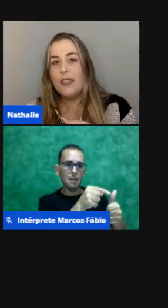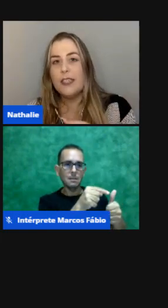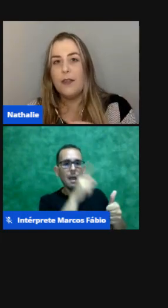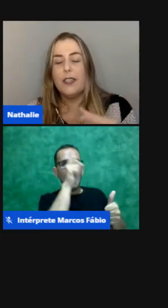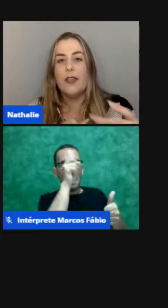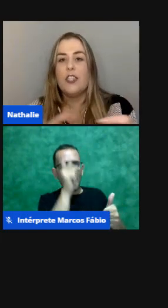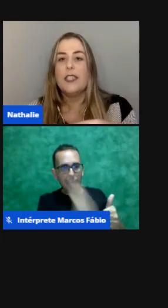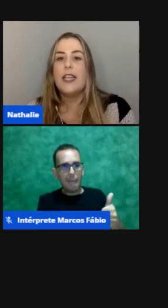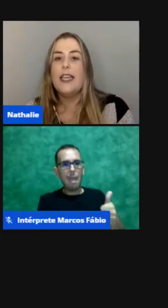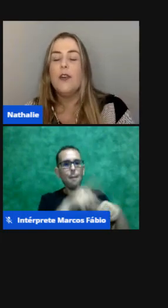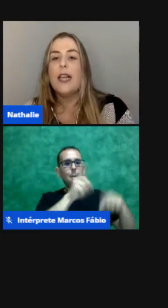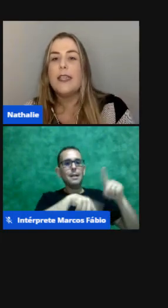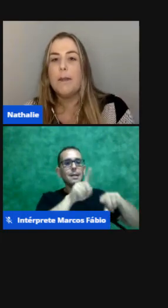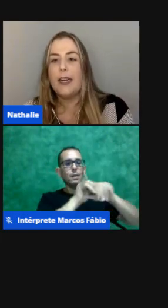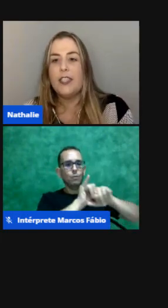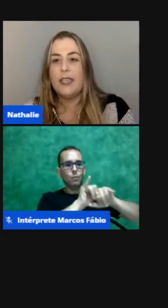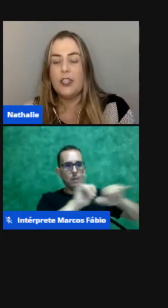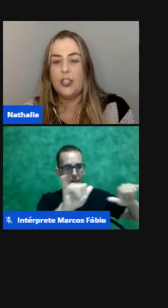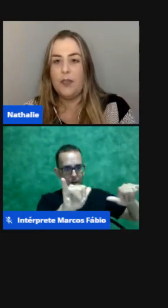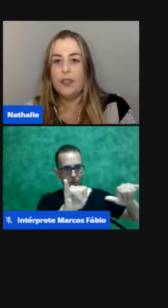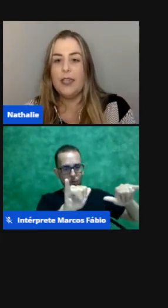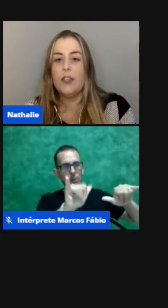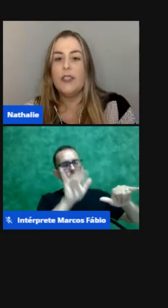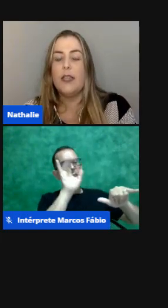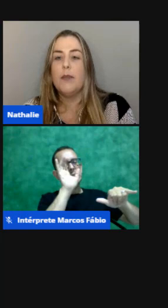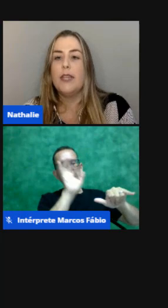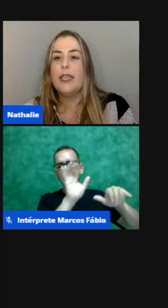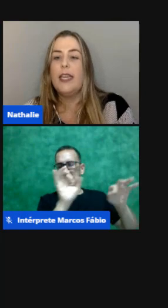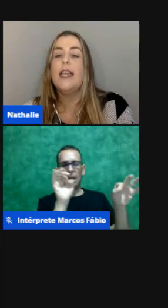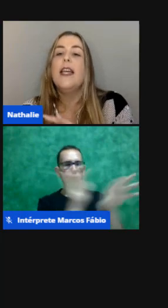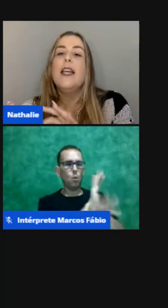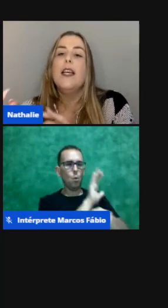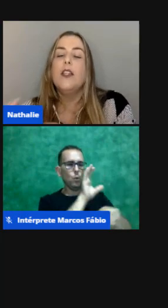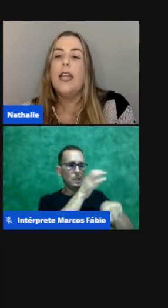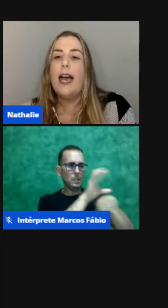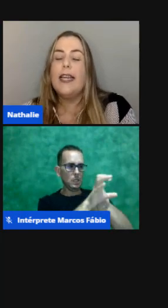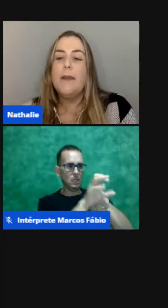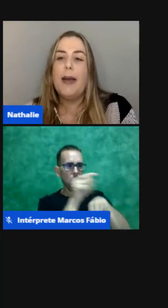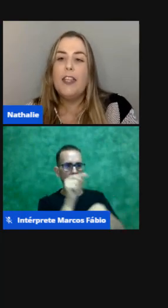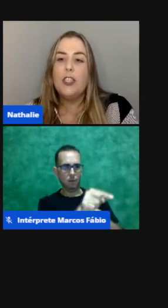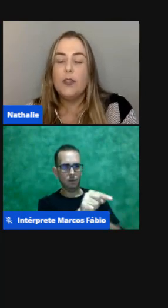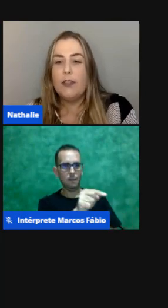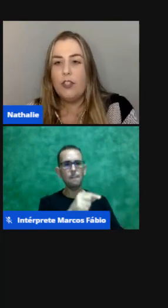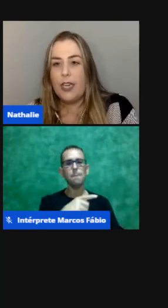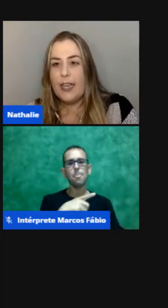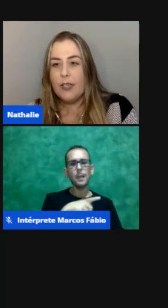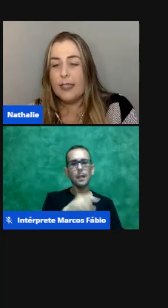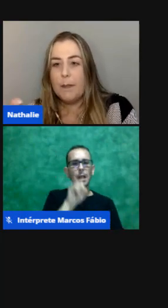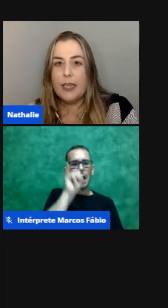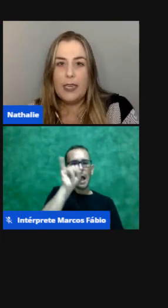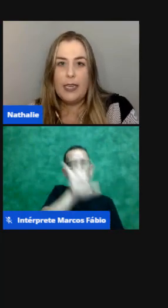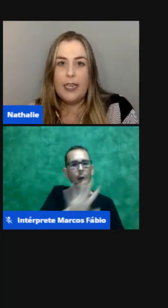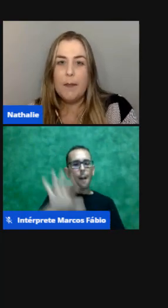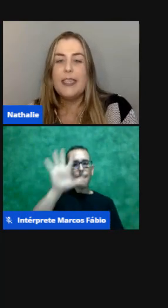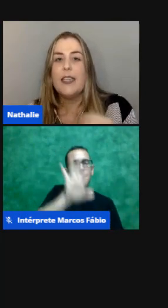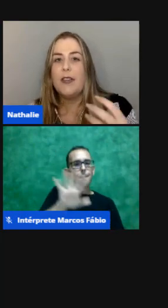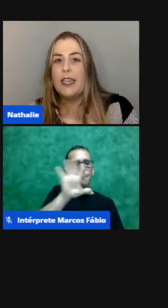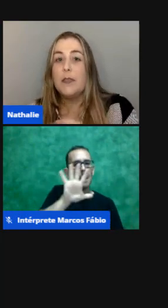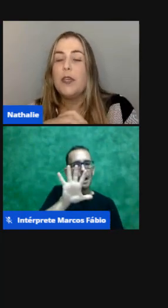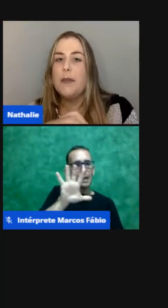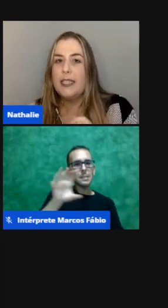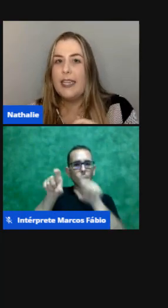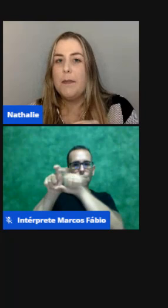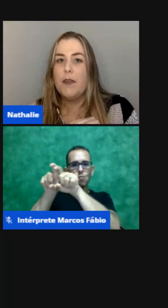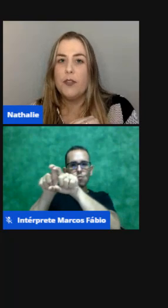de divulgação, então ela já saiu lá da parte científica. Nós temos aqui na imagem do lado direito, ela está pequenininha, mas ela vai